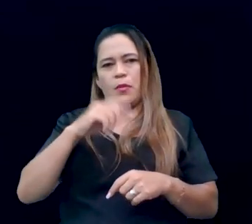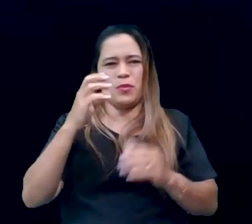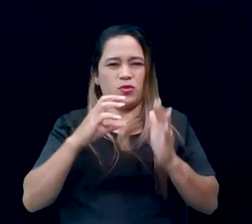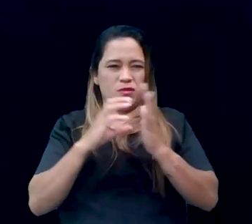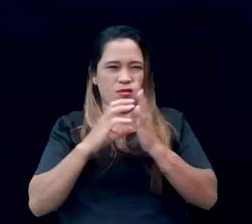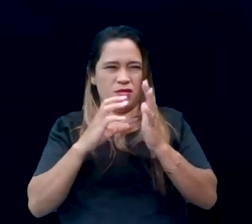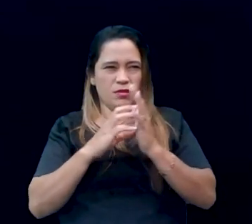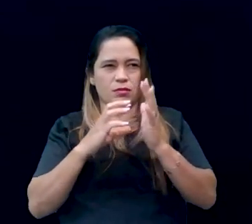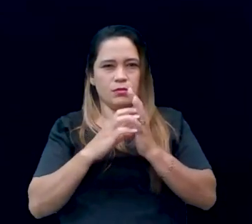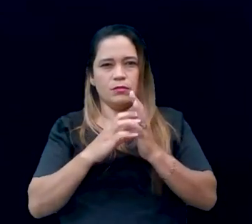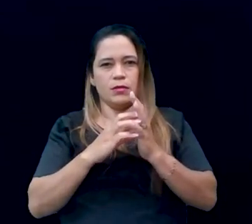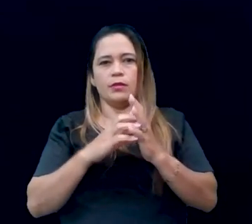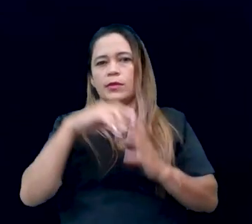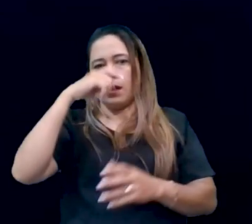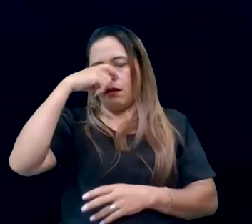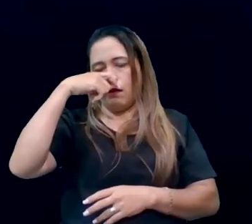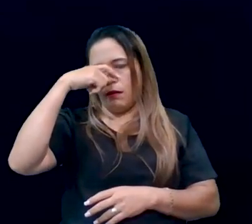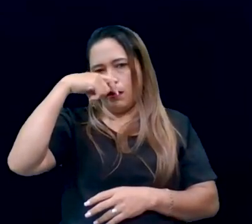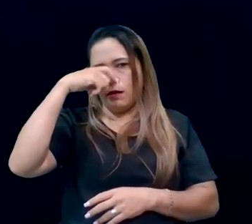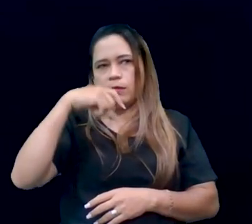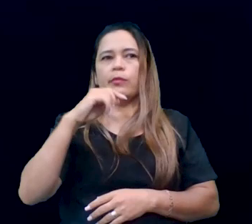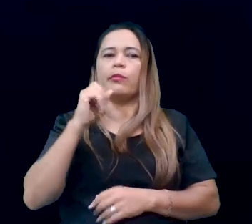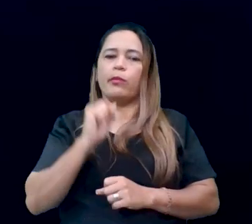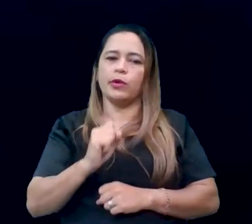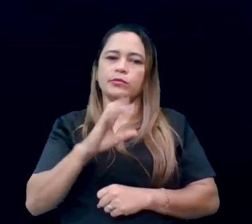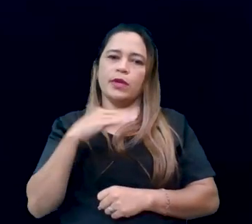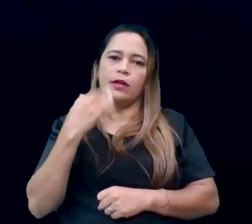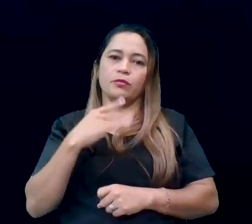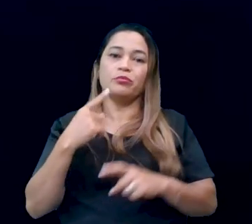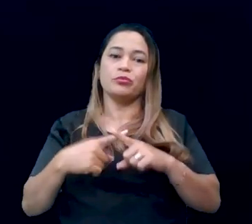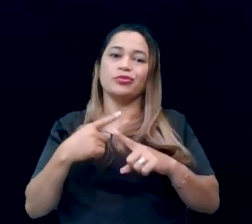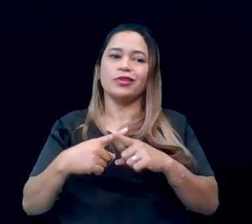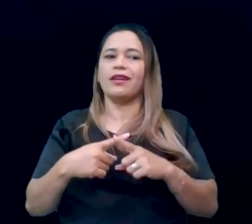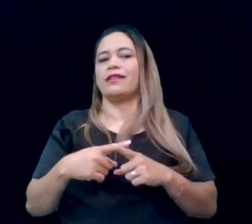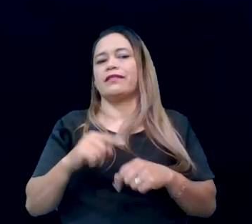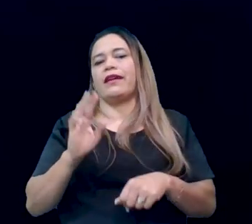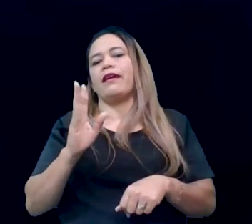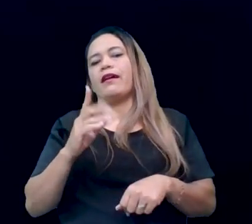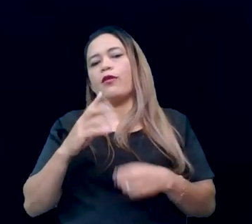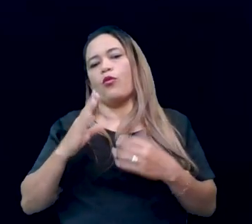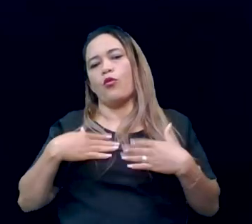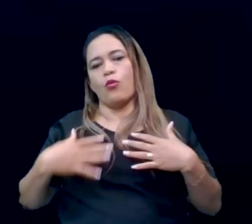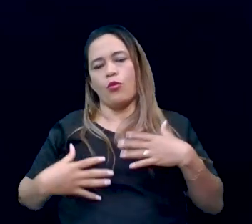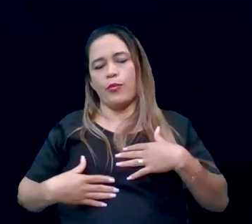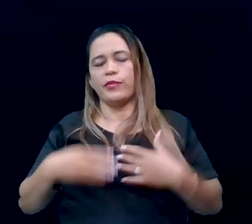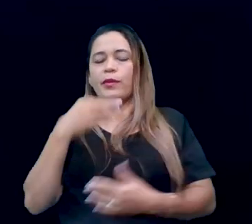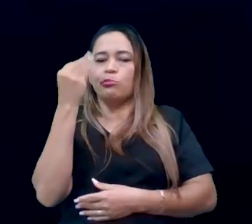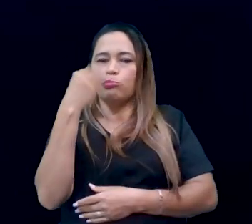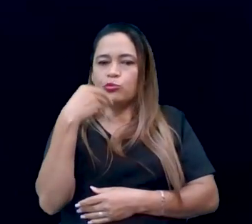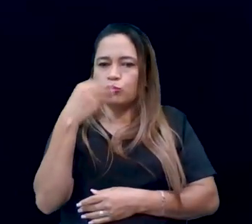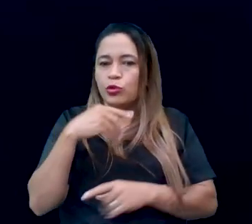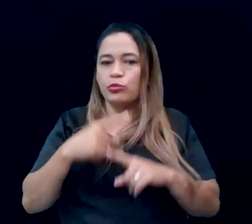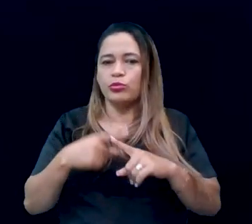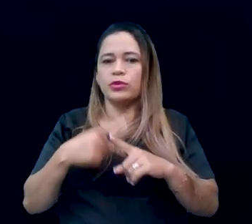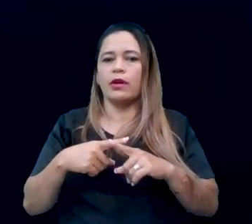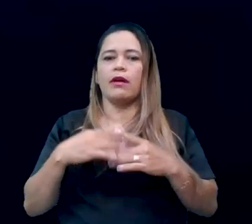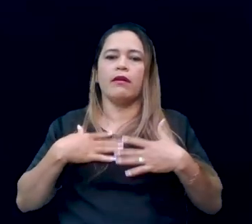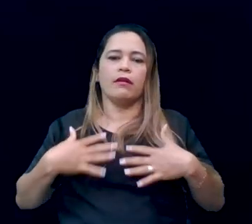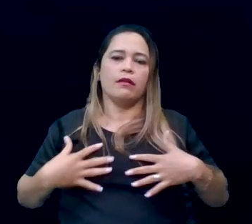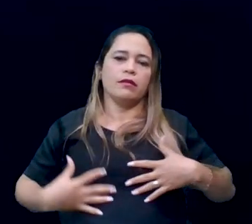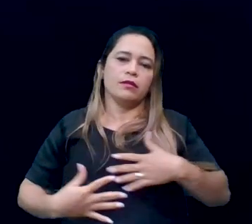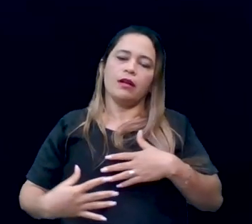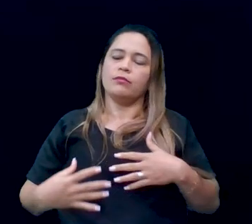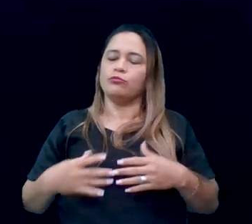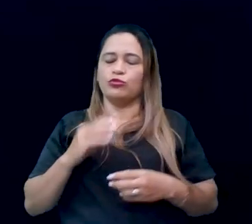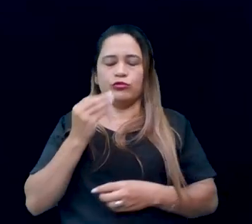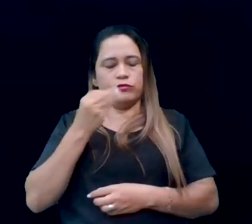da doença, uma gripe pode ser letal, porque ela não consegue fazer o quê? Curar daquele problema, já que ela não tem um sistema imunológico